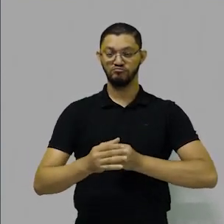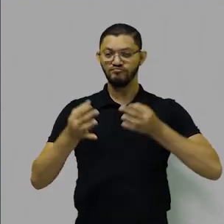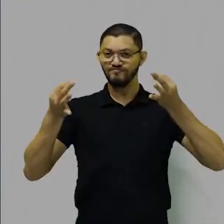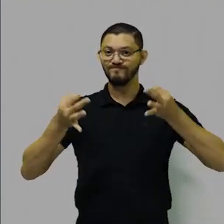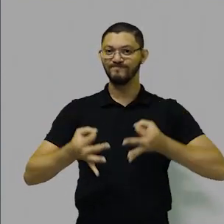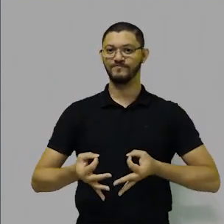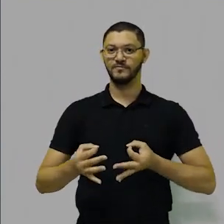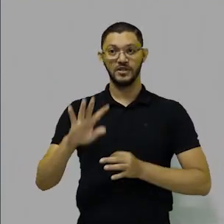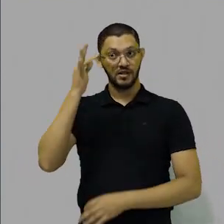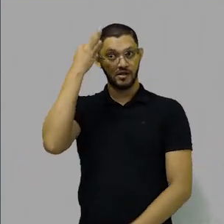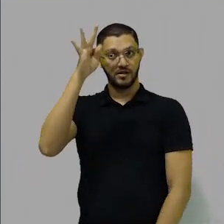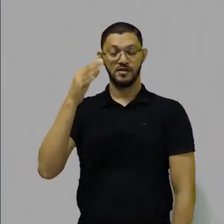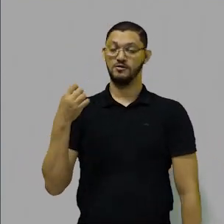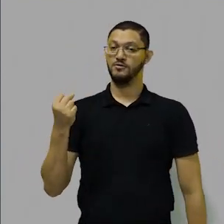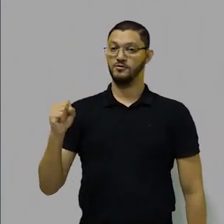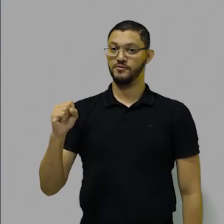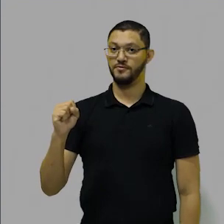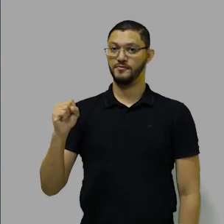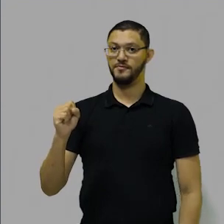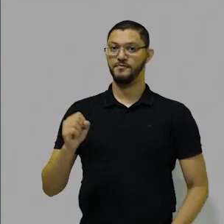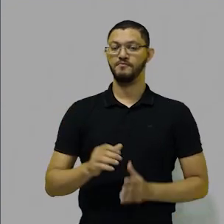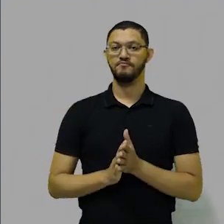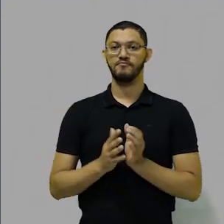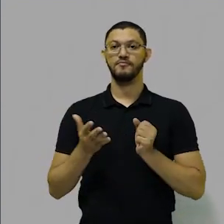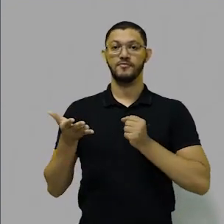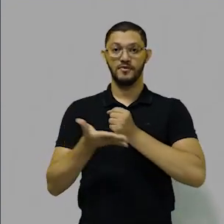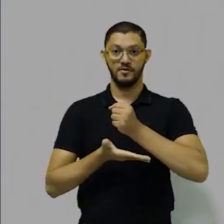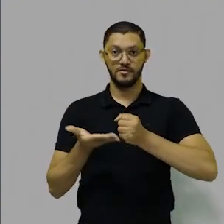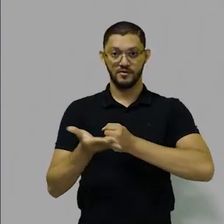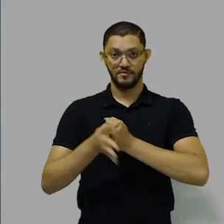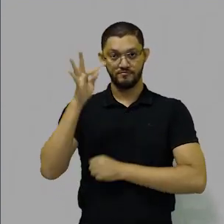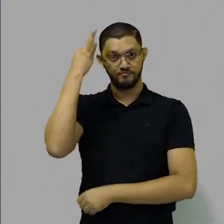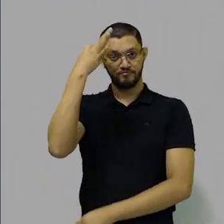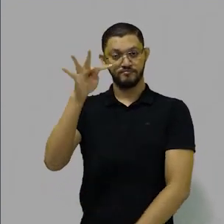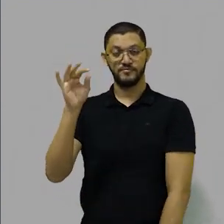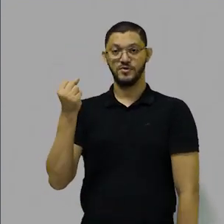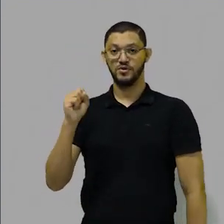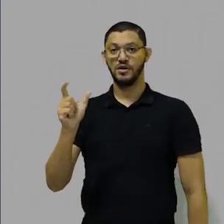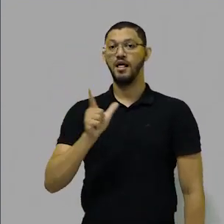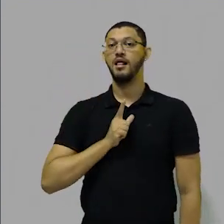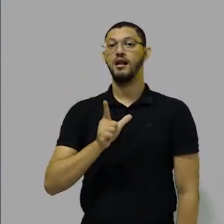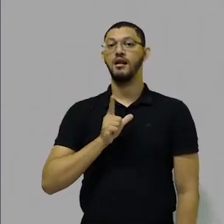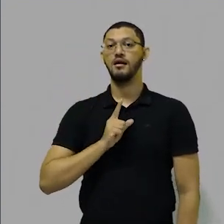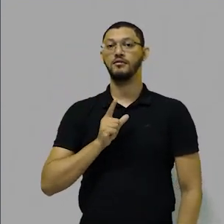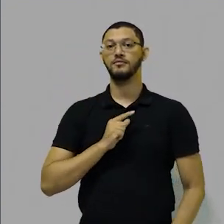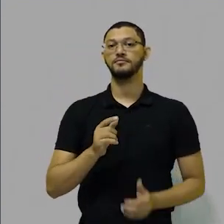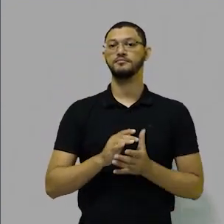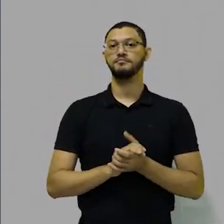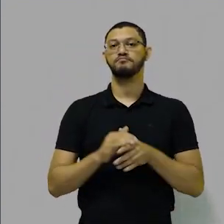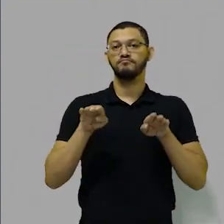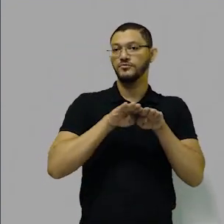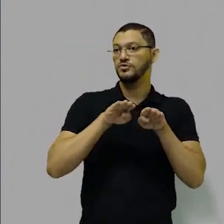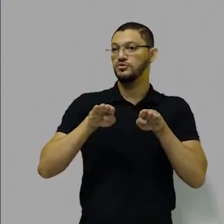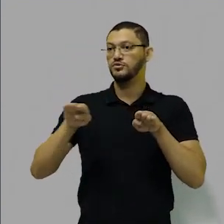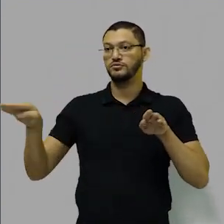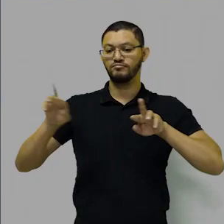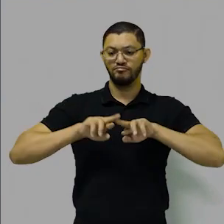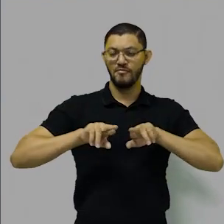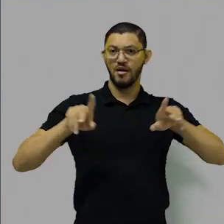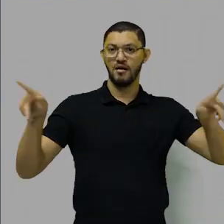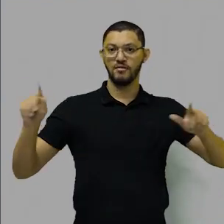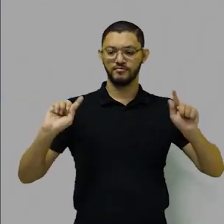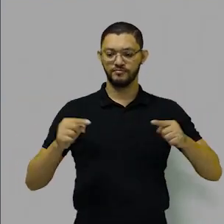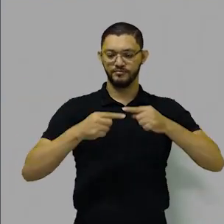Então, essa é a teoria do octeto. Então, com base na teoria do octeto, nós vamos ter o estabelecimento das